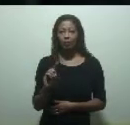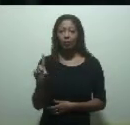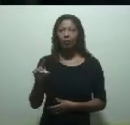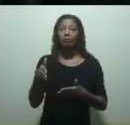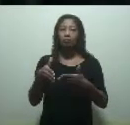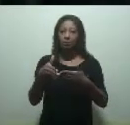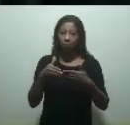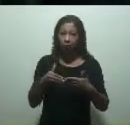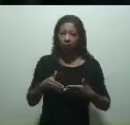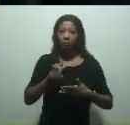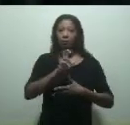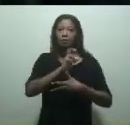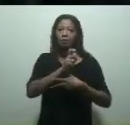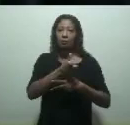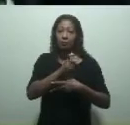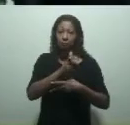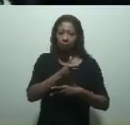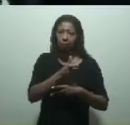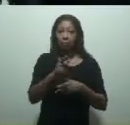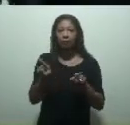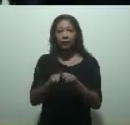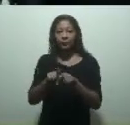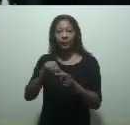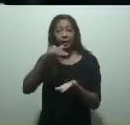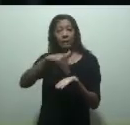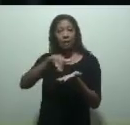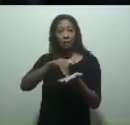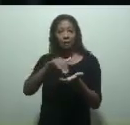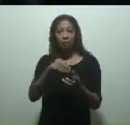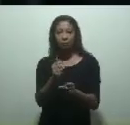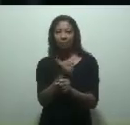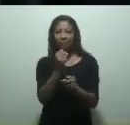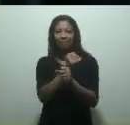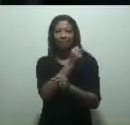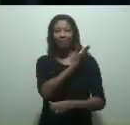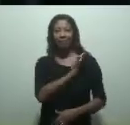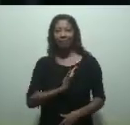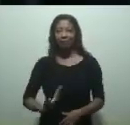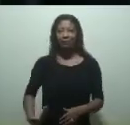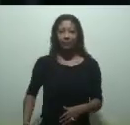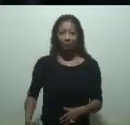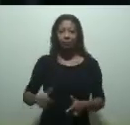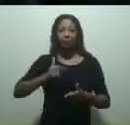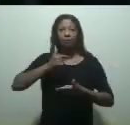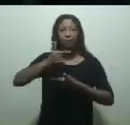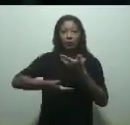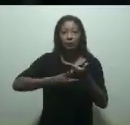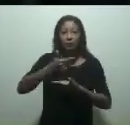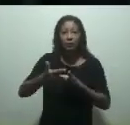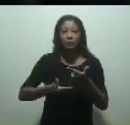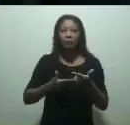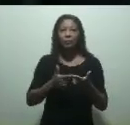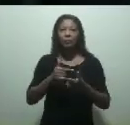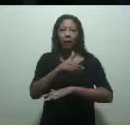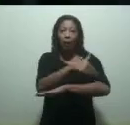indicar ao chefe do Executivo Municipal, extensiva Secretaria de Obras Públicas, o serviço de abertura de